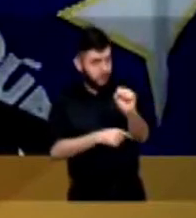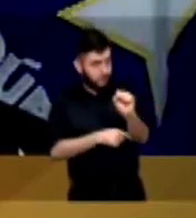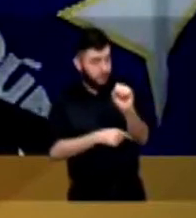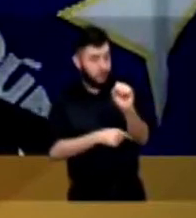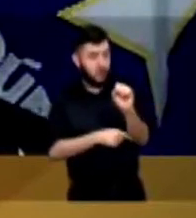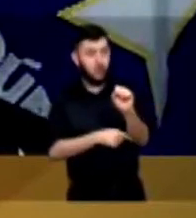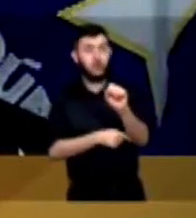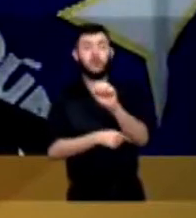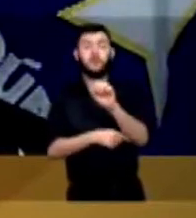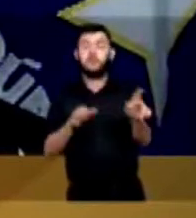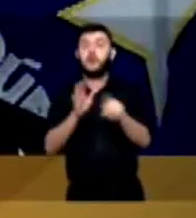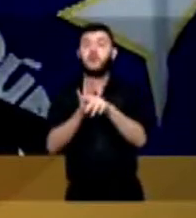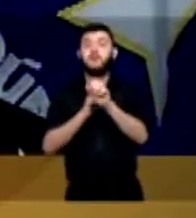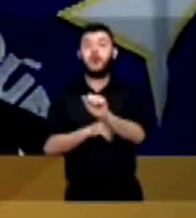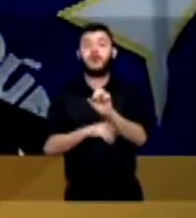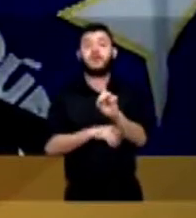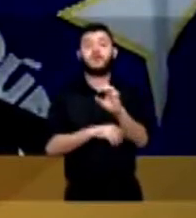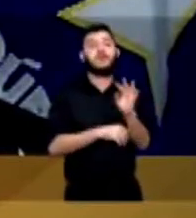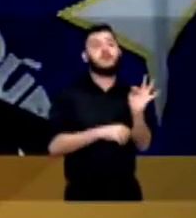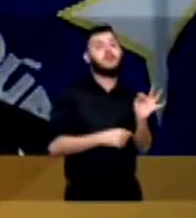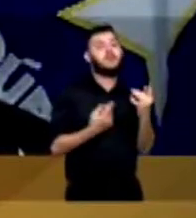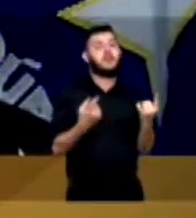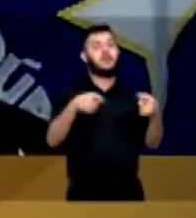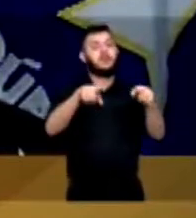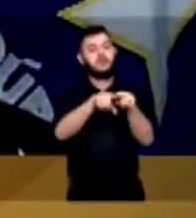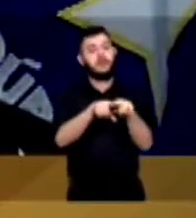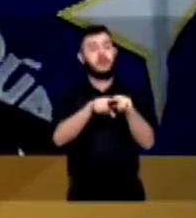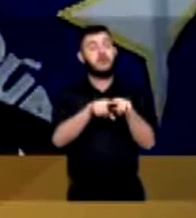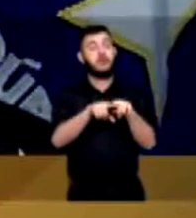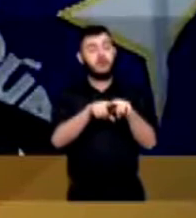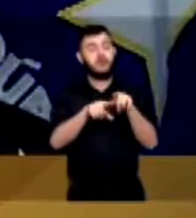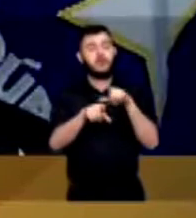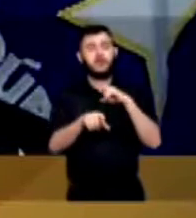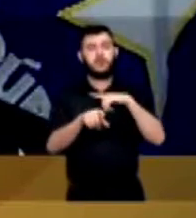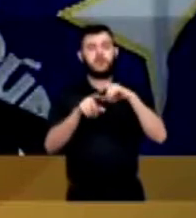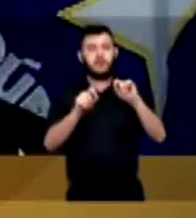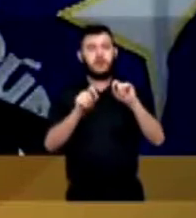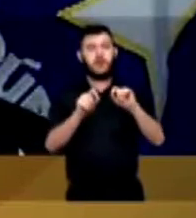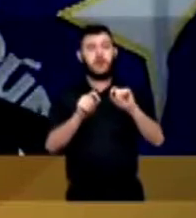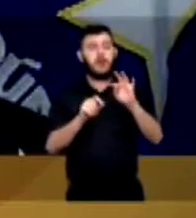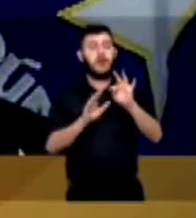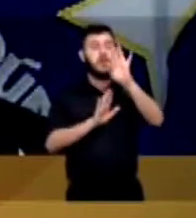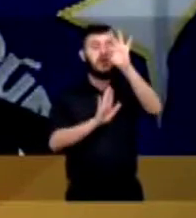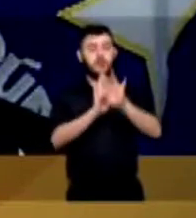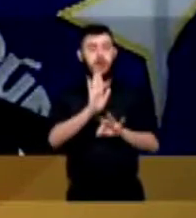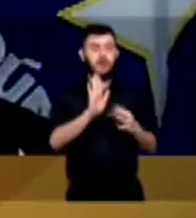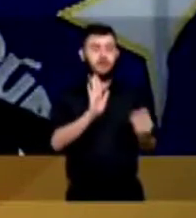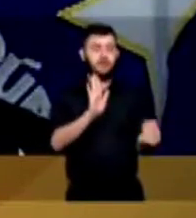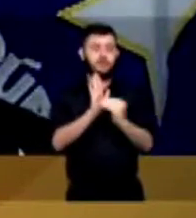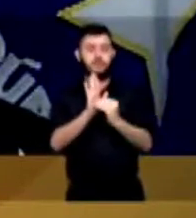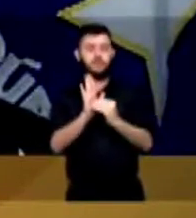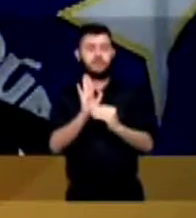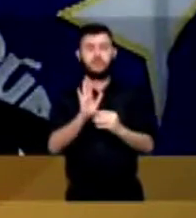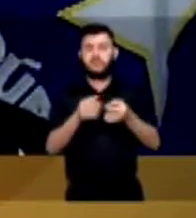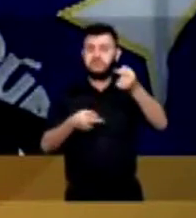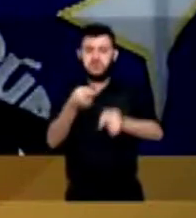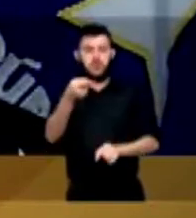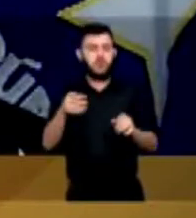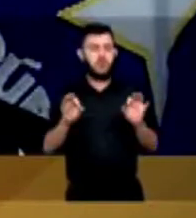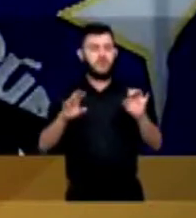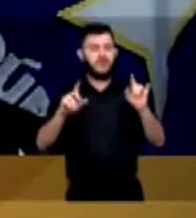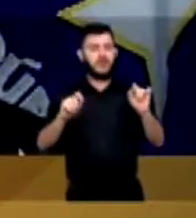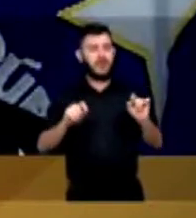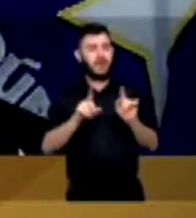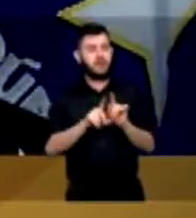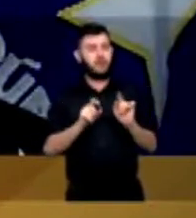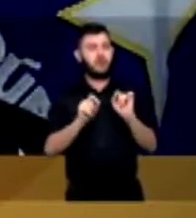ADCT, fixando-se a seguinte tese de repercussão geral, abro aspas, não é cabível o